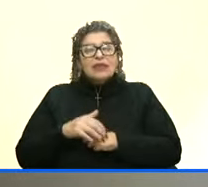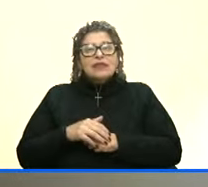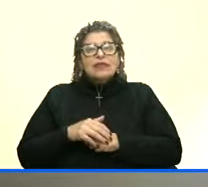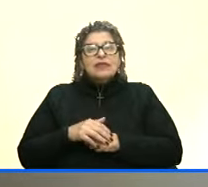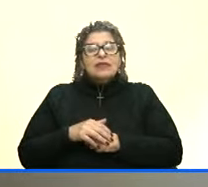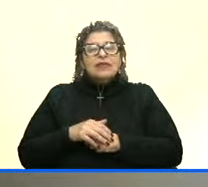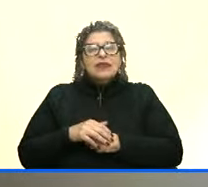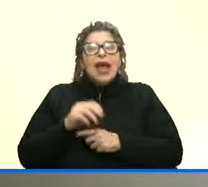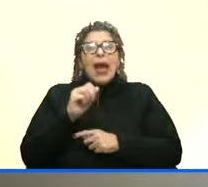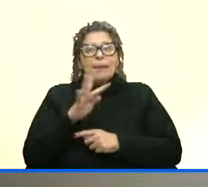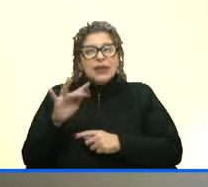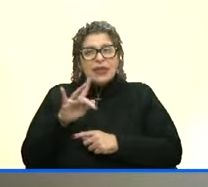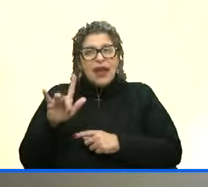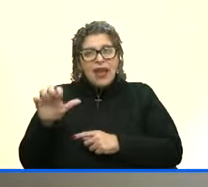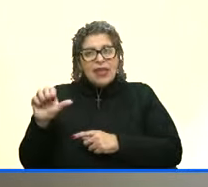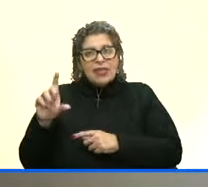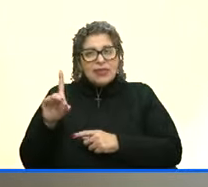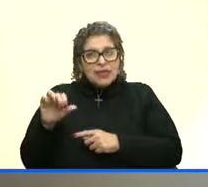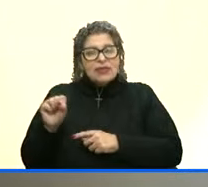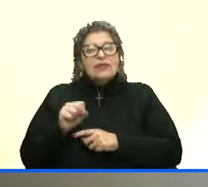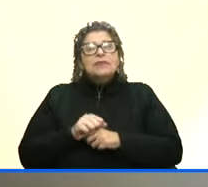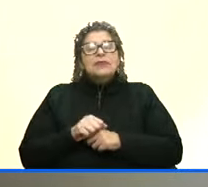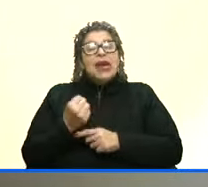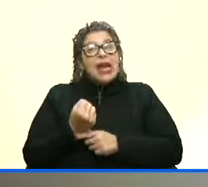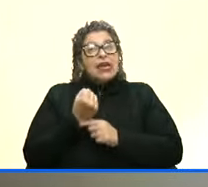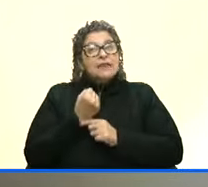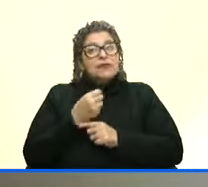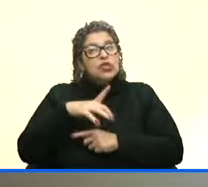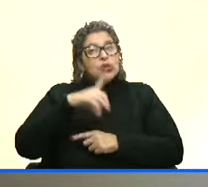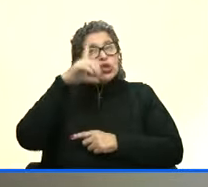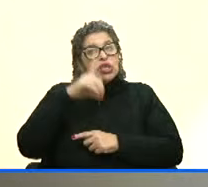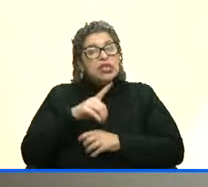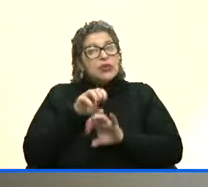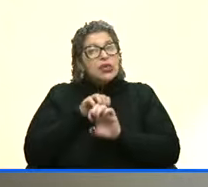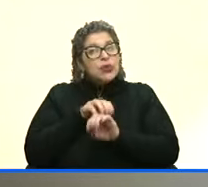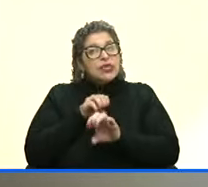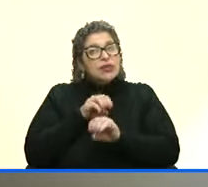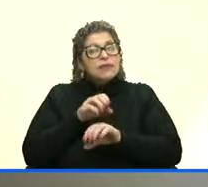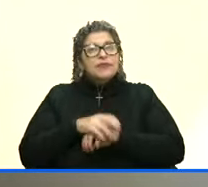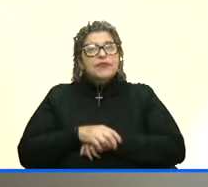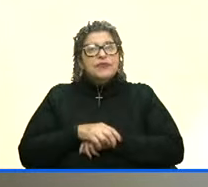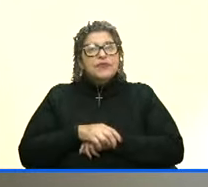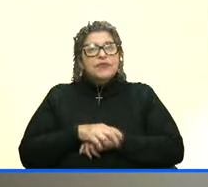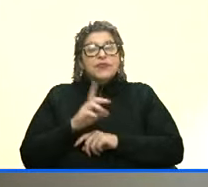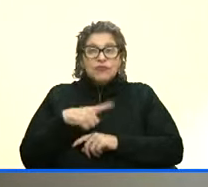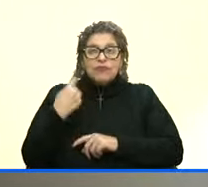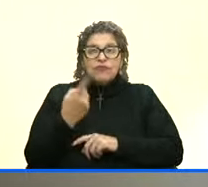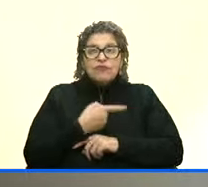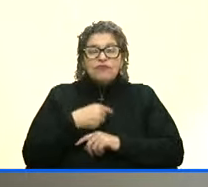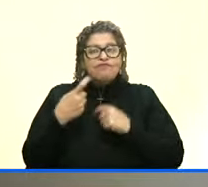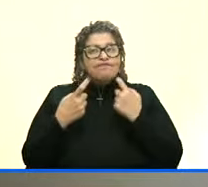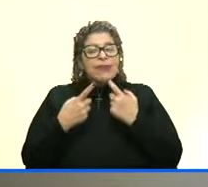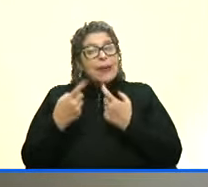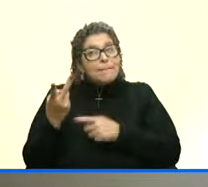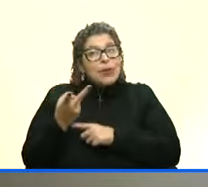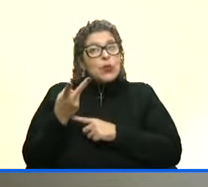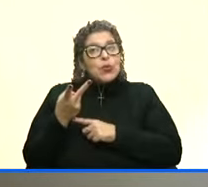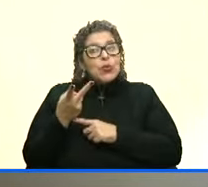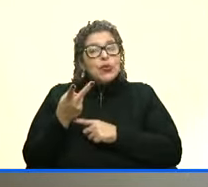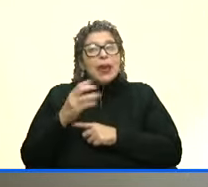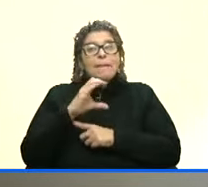abrigadas, mas uma das questões é garantir o direito à educação. E a nossa maior procura é